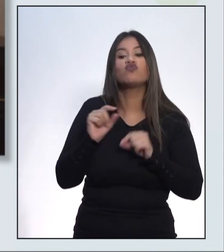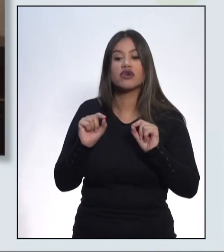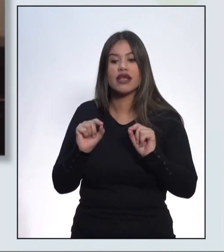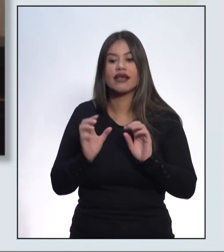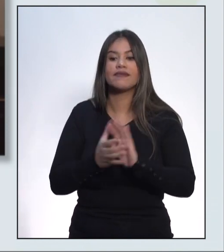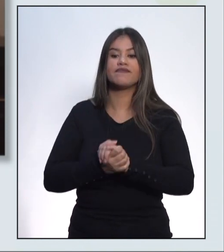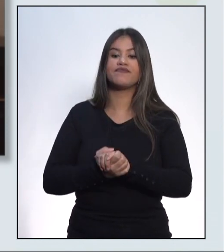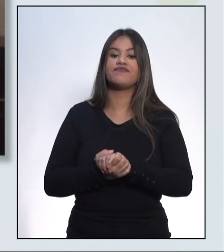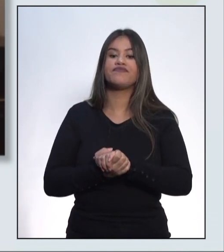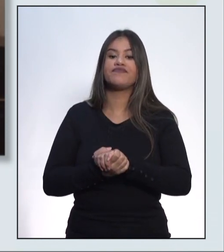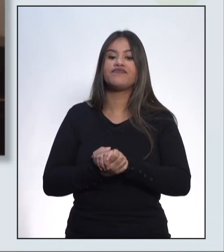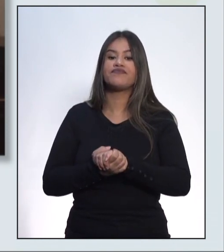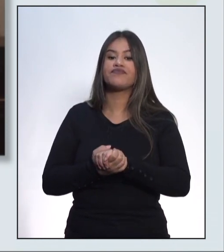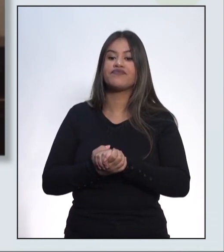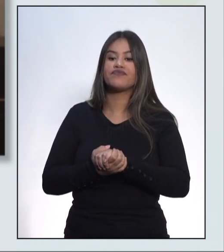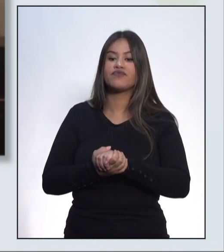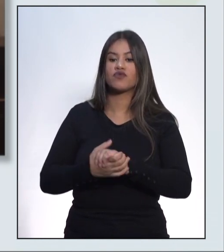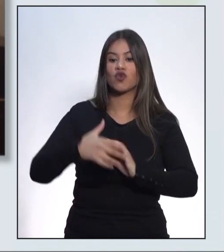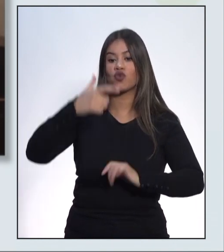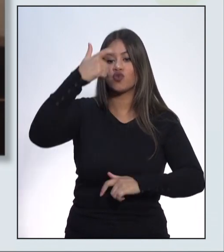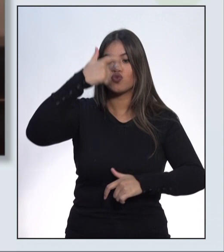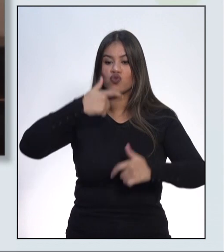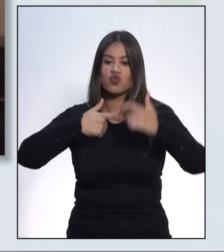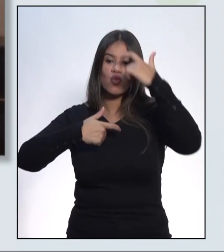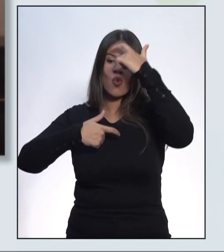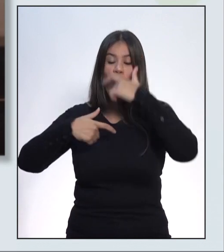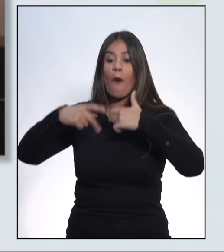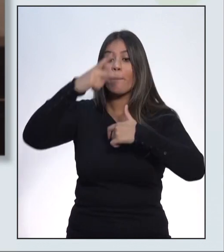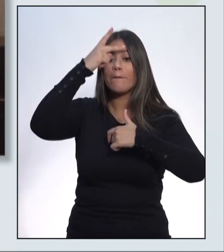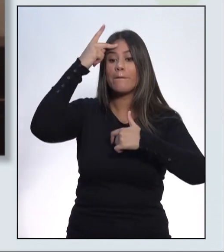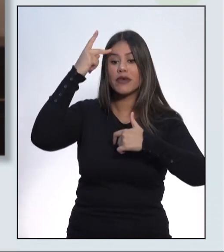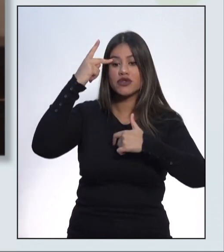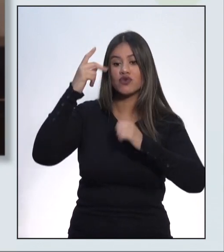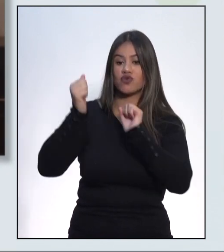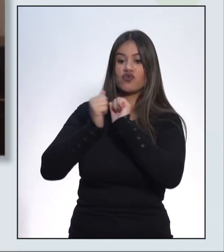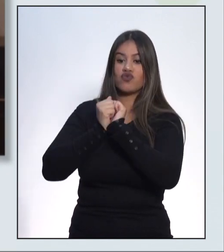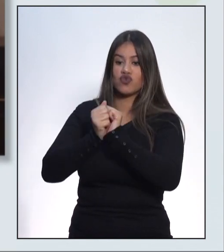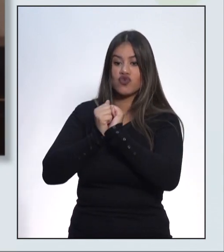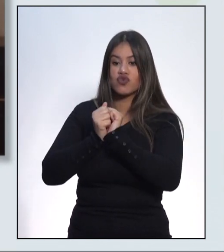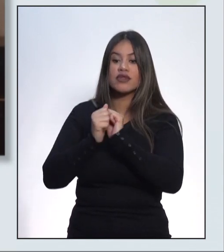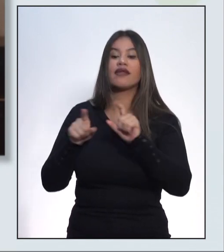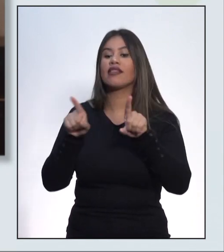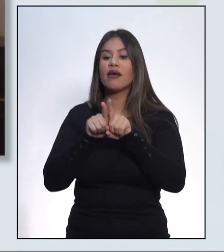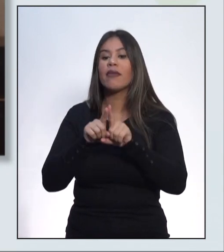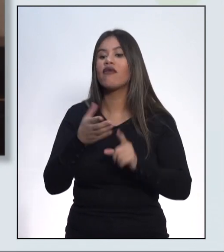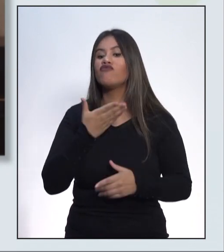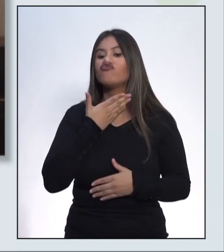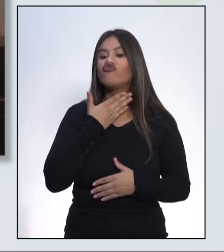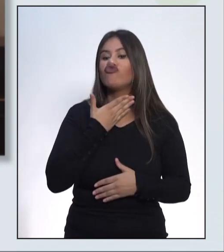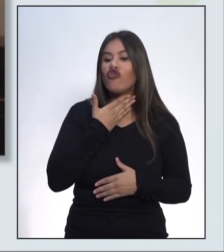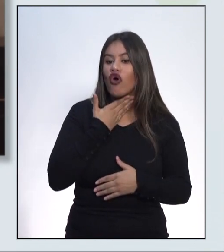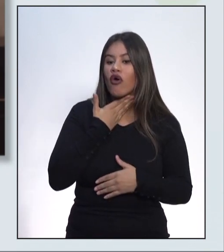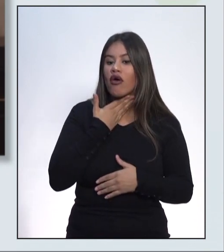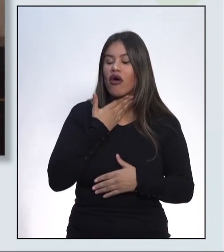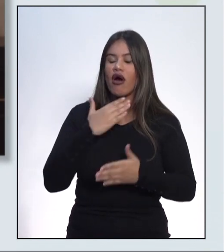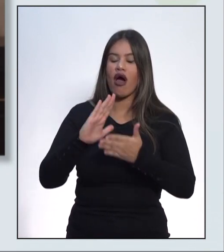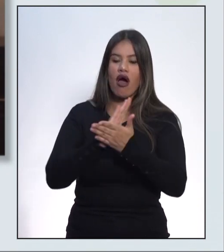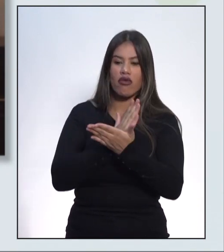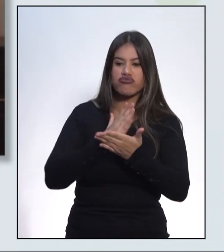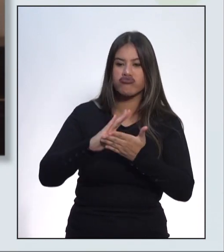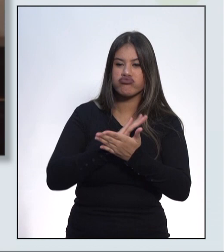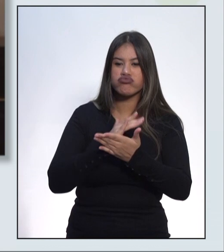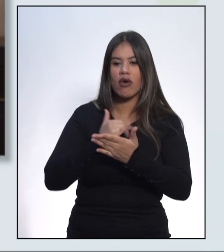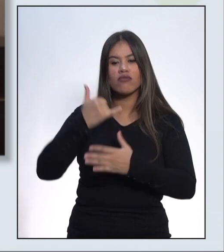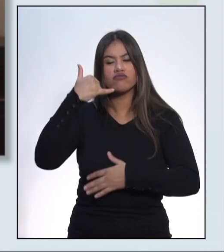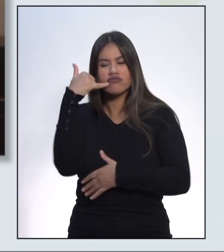é o rosto das pessoas com quem eu convivo e também o tom de voz de alguns amigos que eu falo por